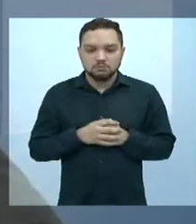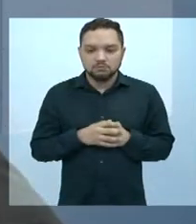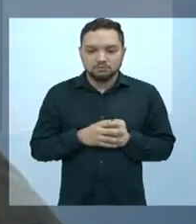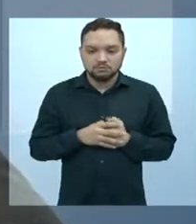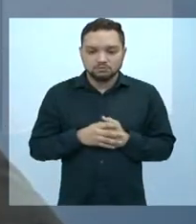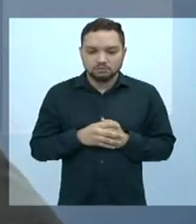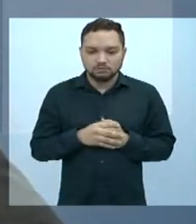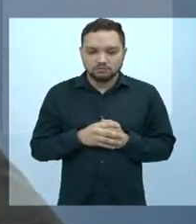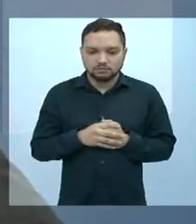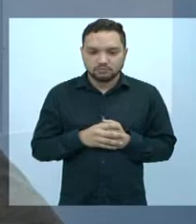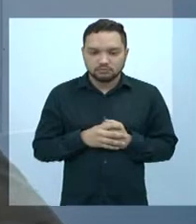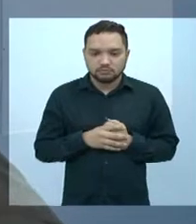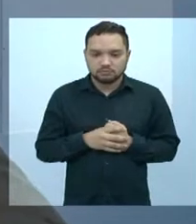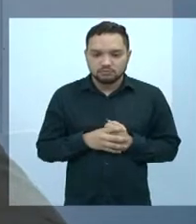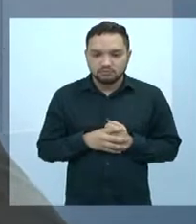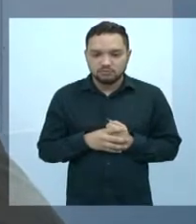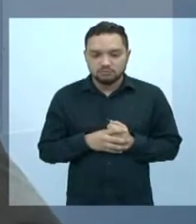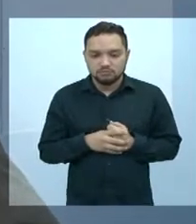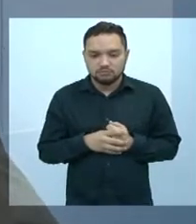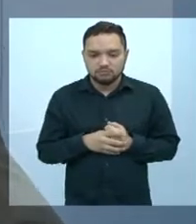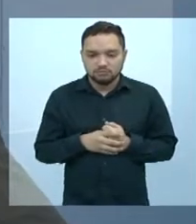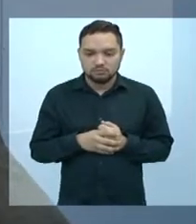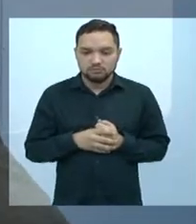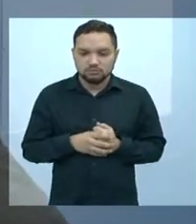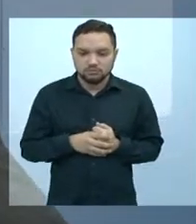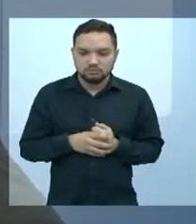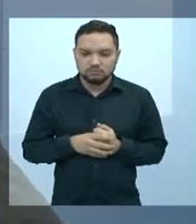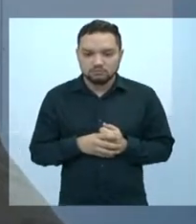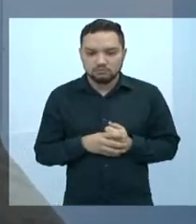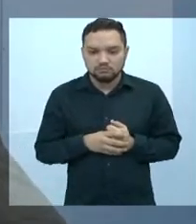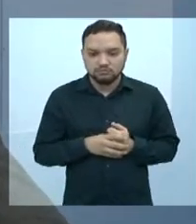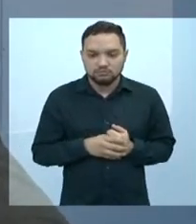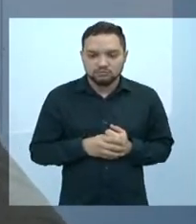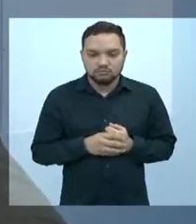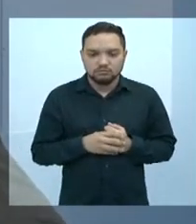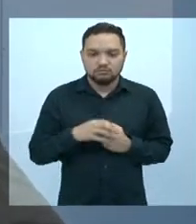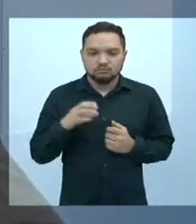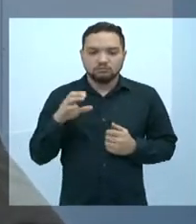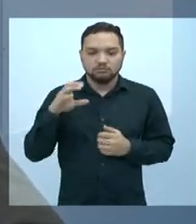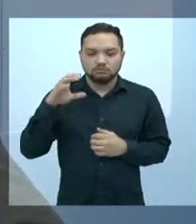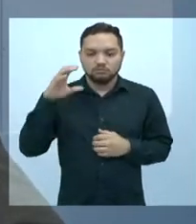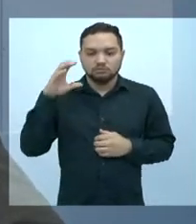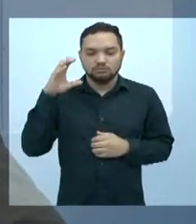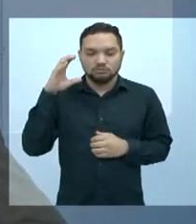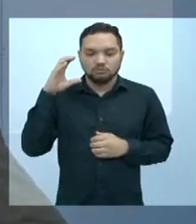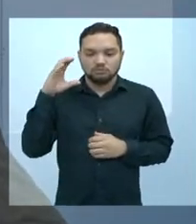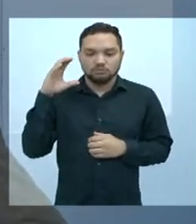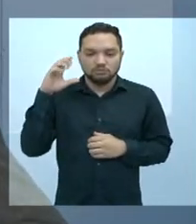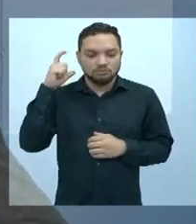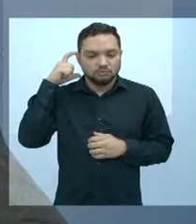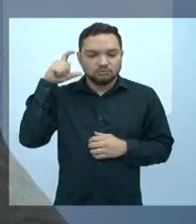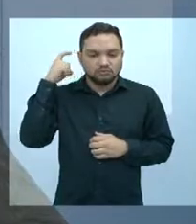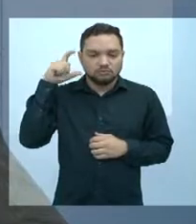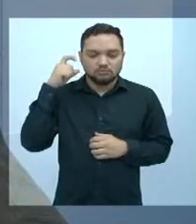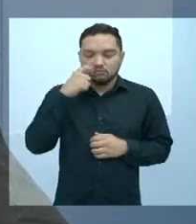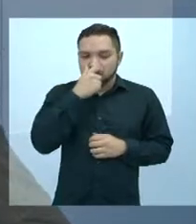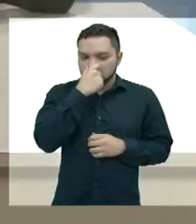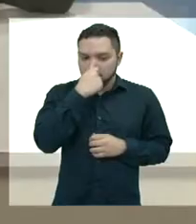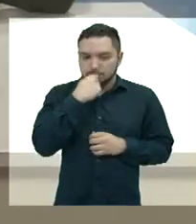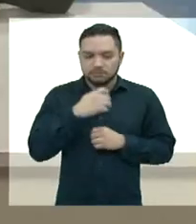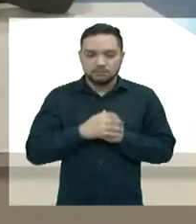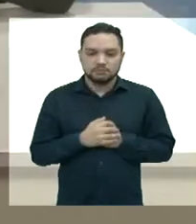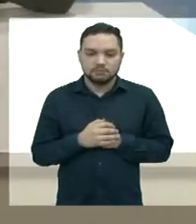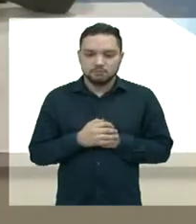desmente. Uhum. É um jogo aí dúbio que o Cid está deixando se alimentar para ver... Ele não esteve presente,